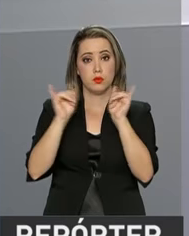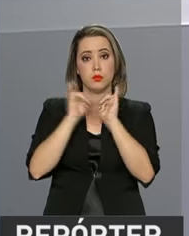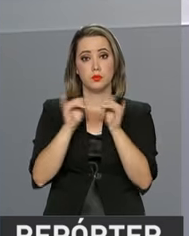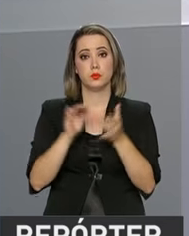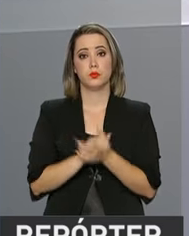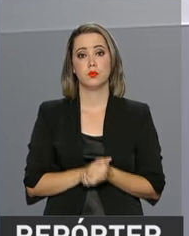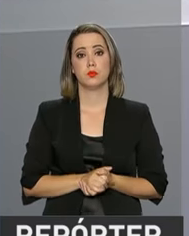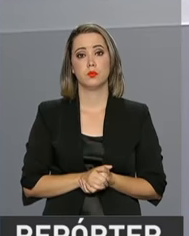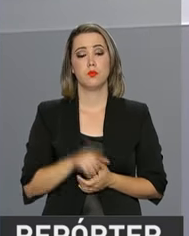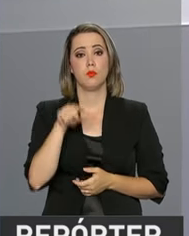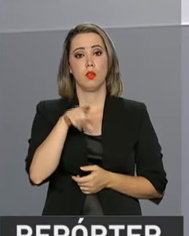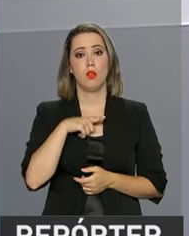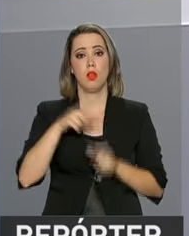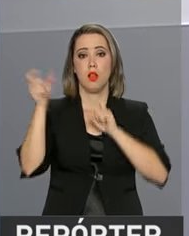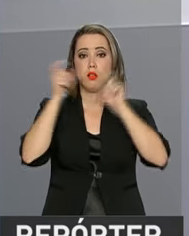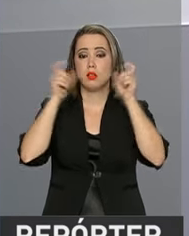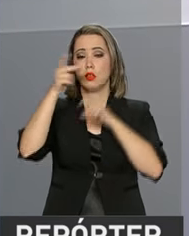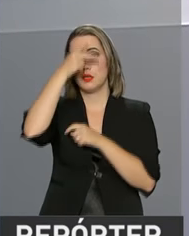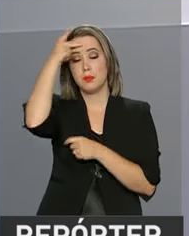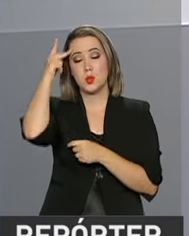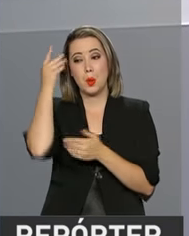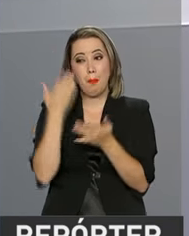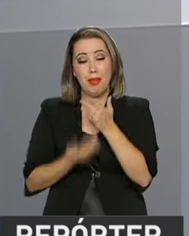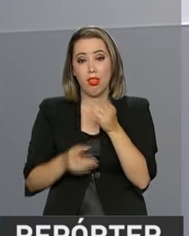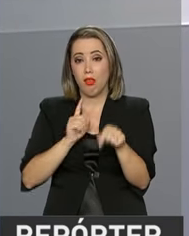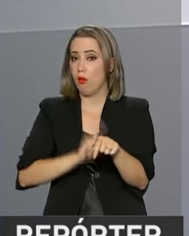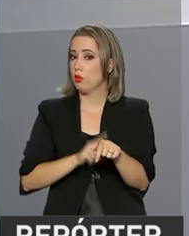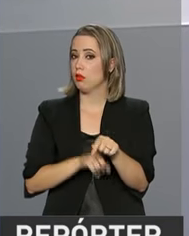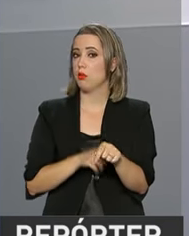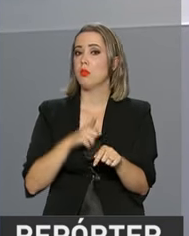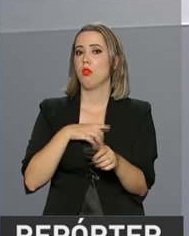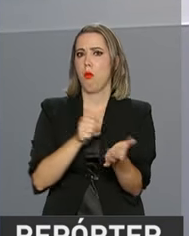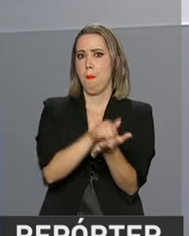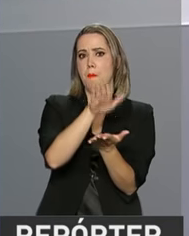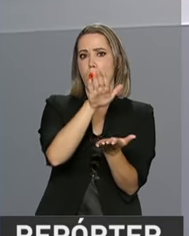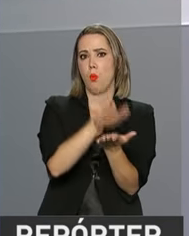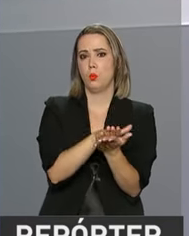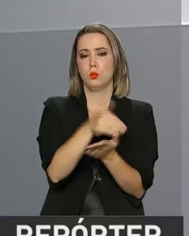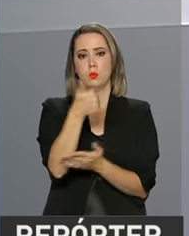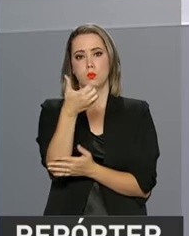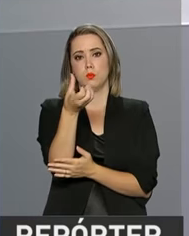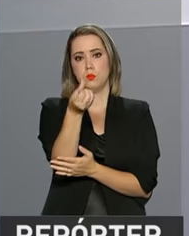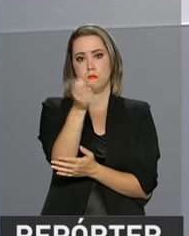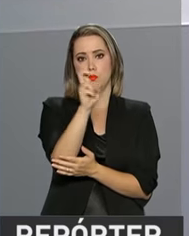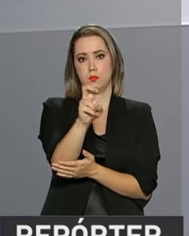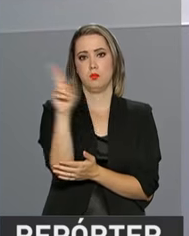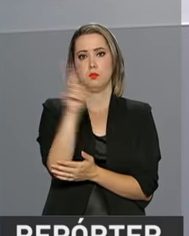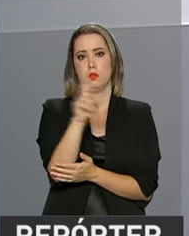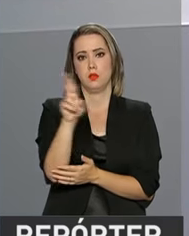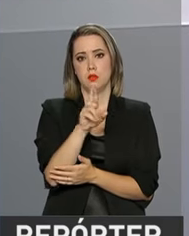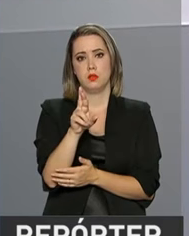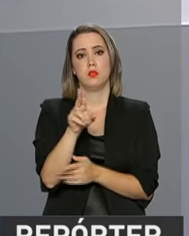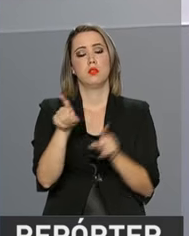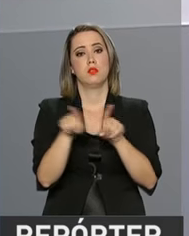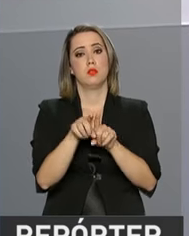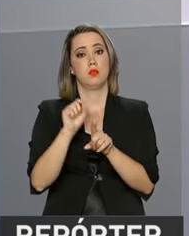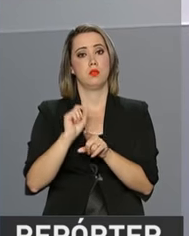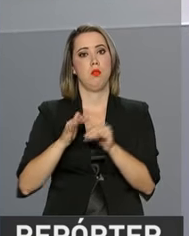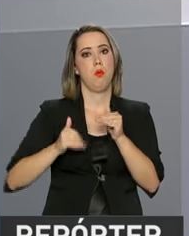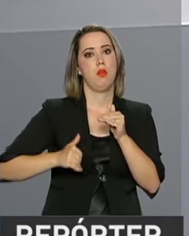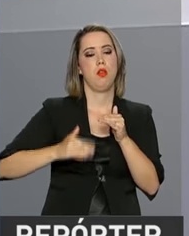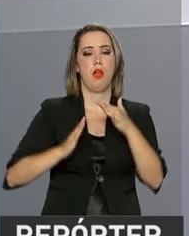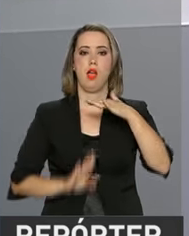até agora ea receita alerta quem perder o prazo está sujeito à multa mínima de r$165 74